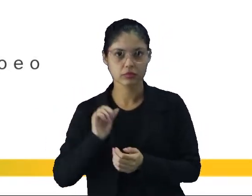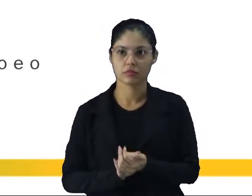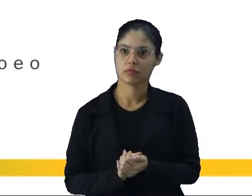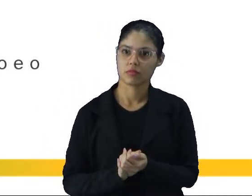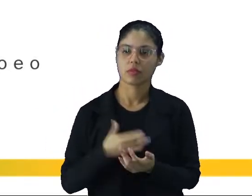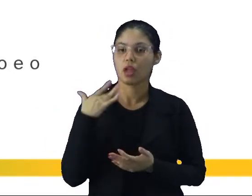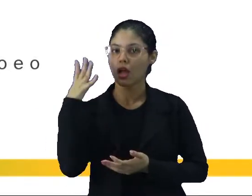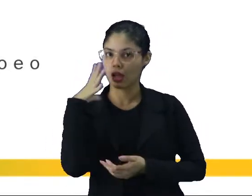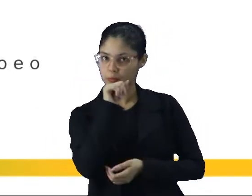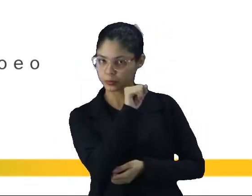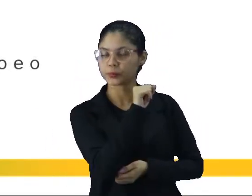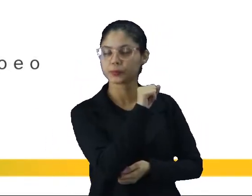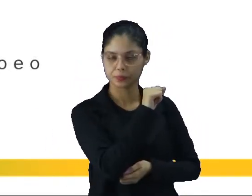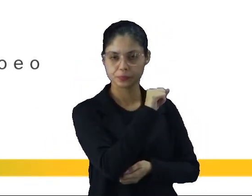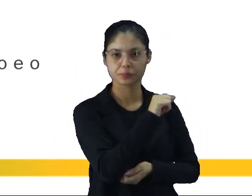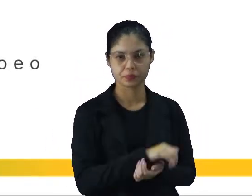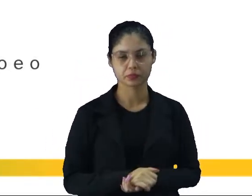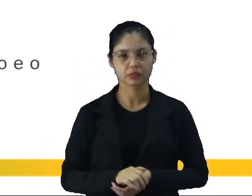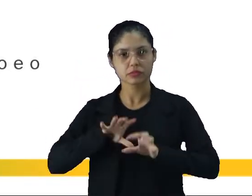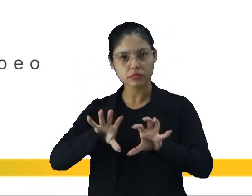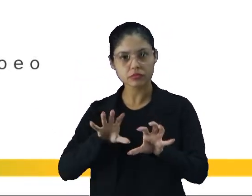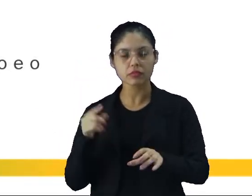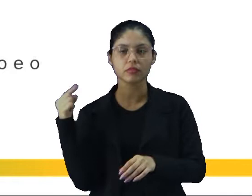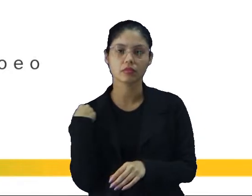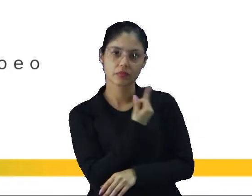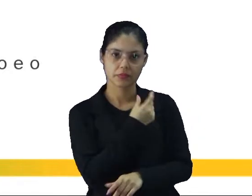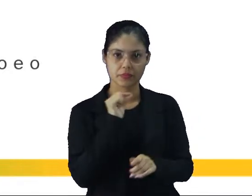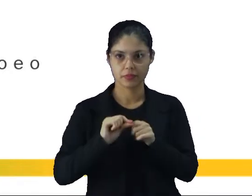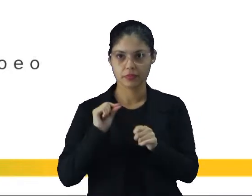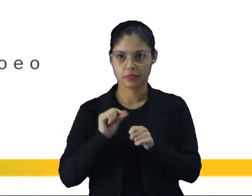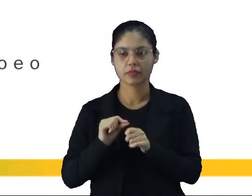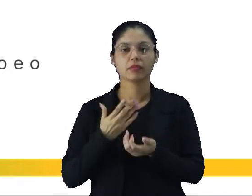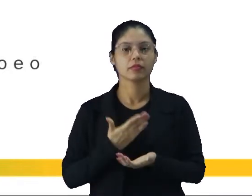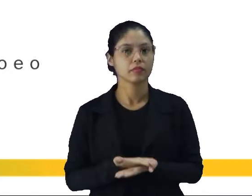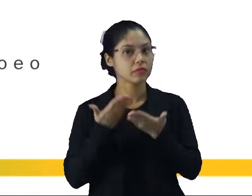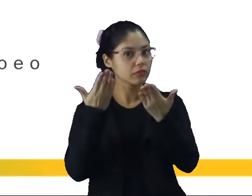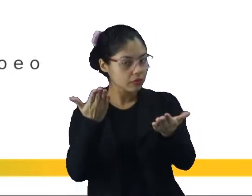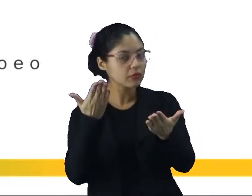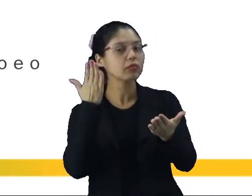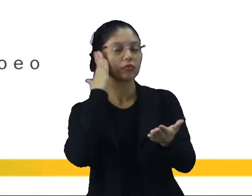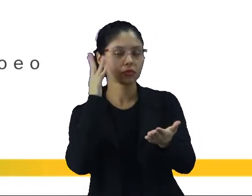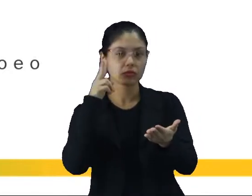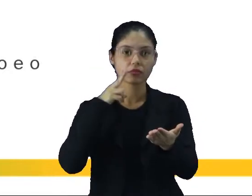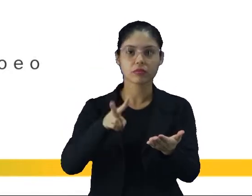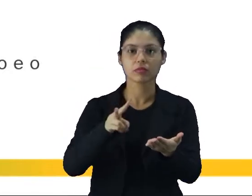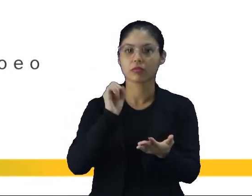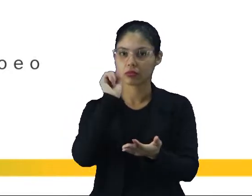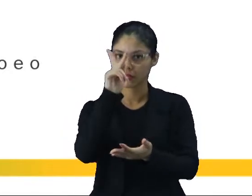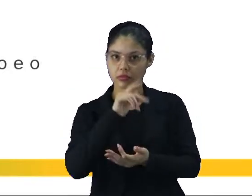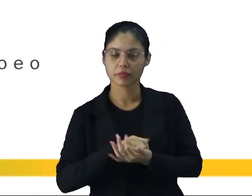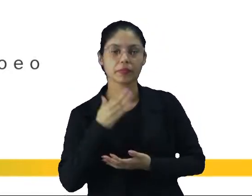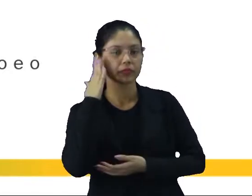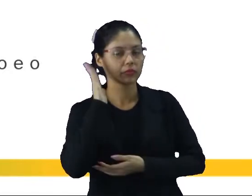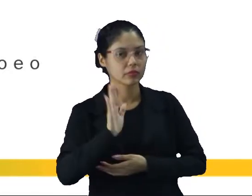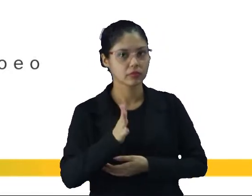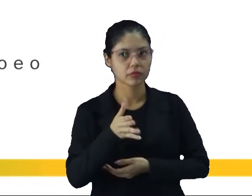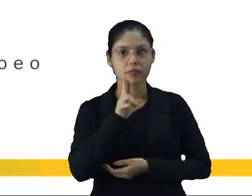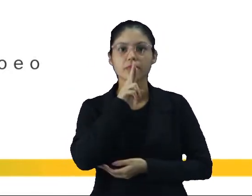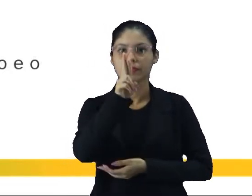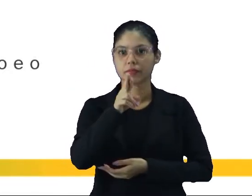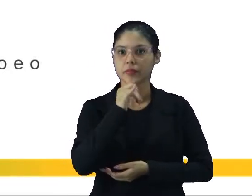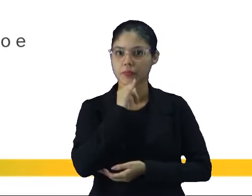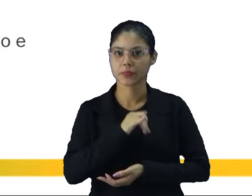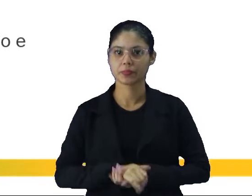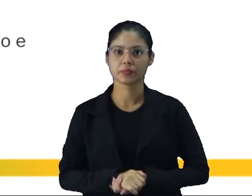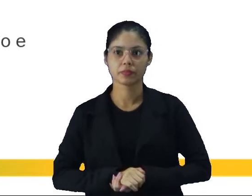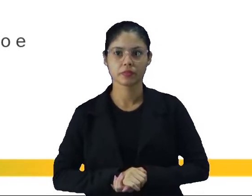de uma maneira mais rápida, tá? Então é isso que a gente vai colocar aqui para você ter essa visão, tá? Você vai compreender já já com os